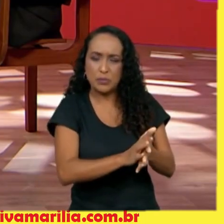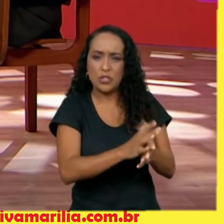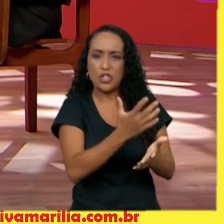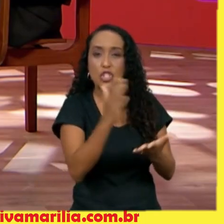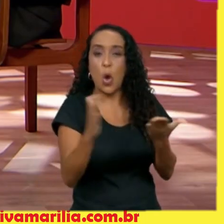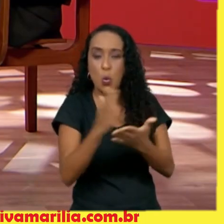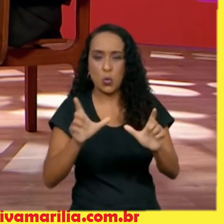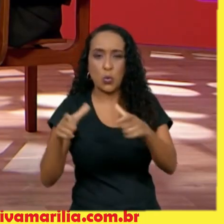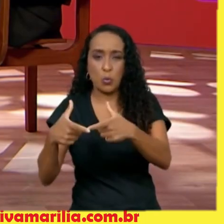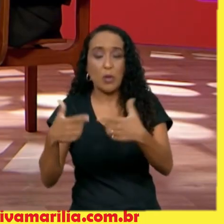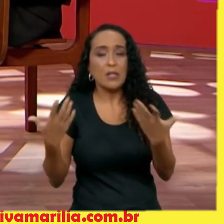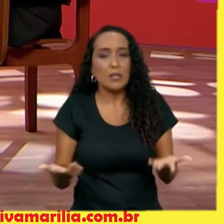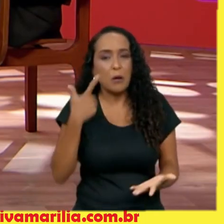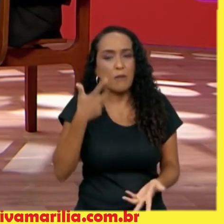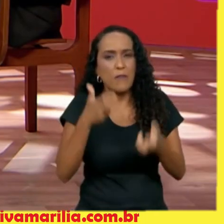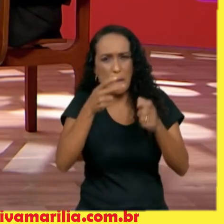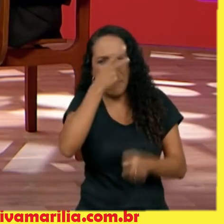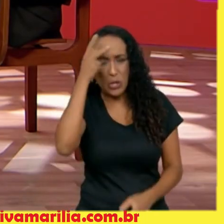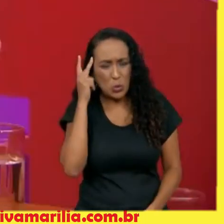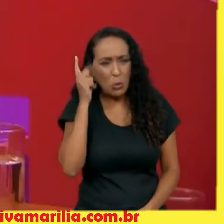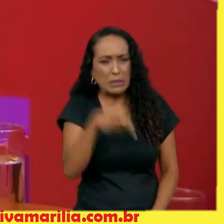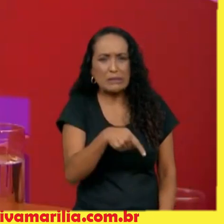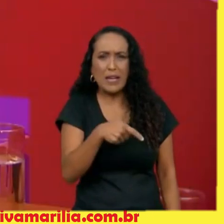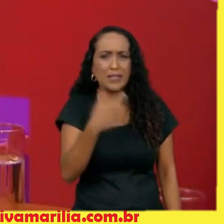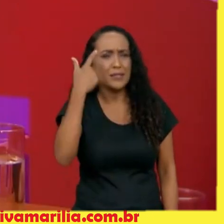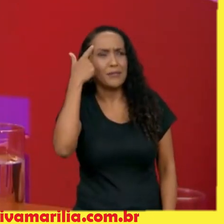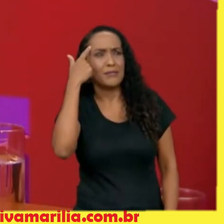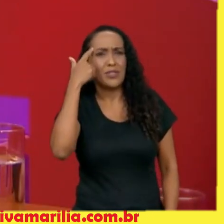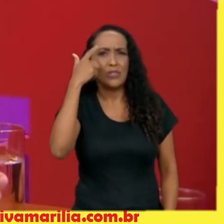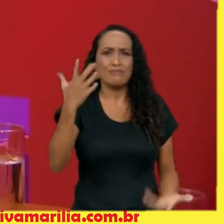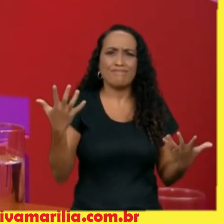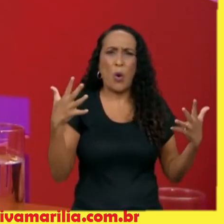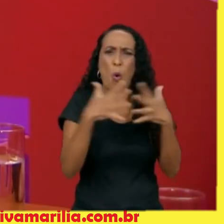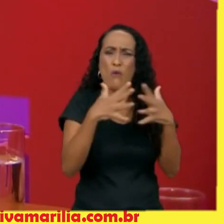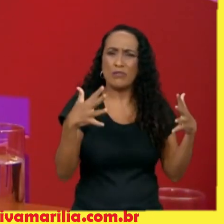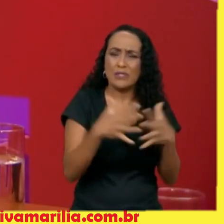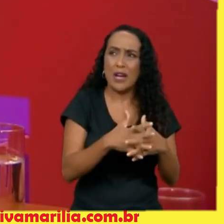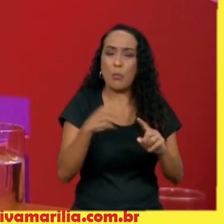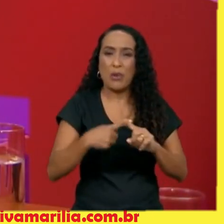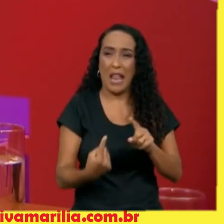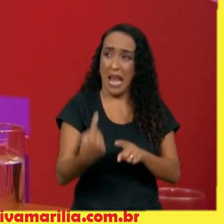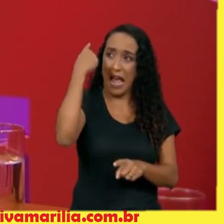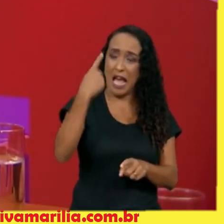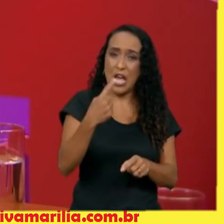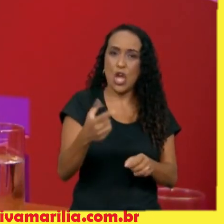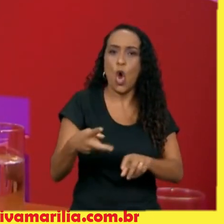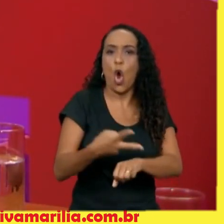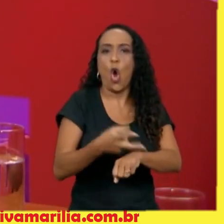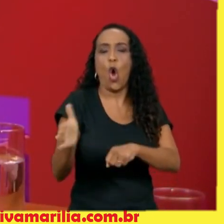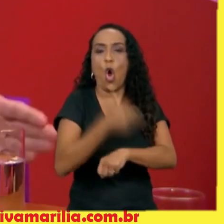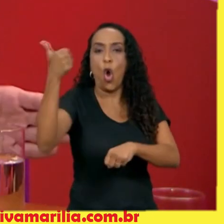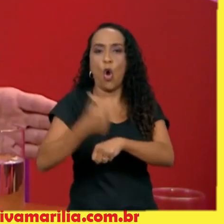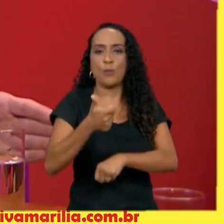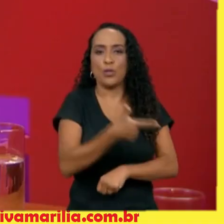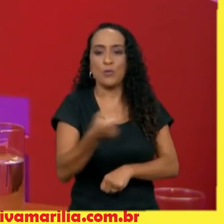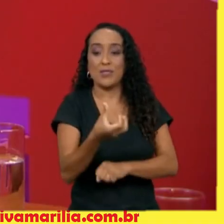você tem um cara que está desorientado. Por exemplo, é o cara que, depois do golpe de 2016, ficou mais pobre. Ele ficou mais